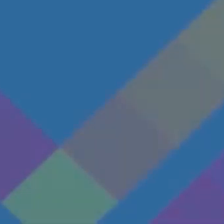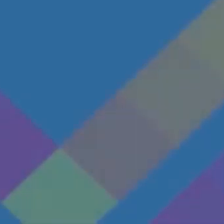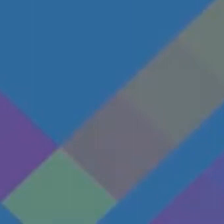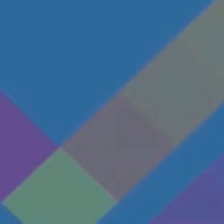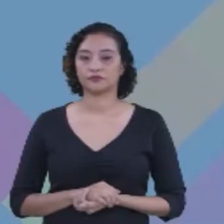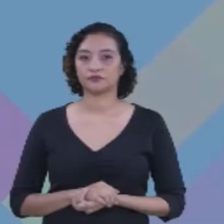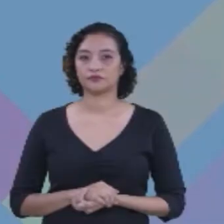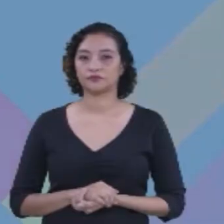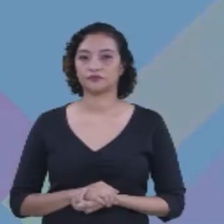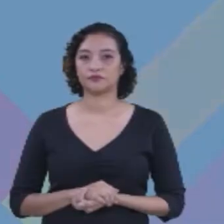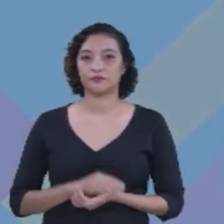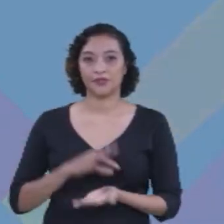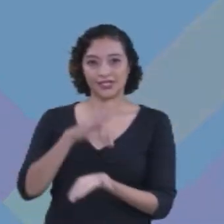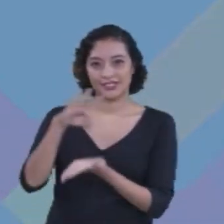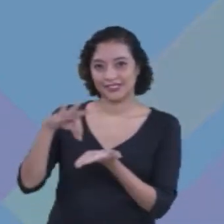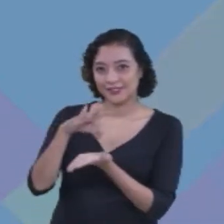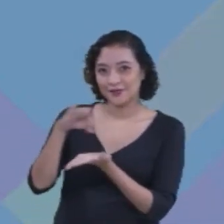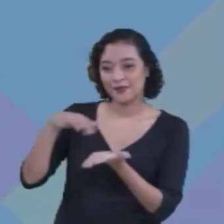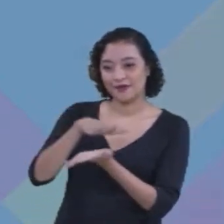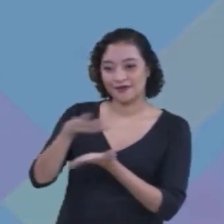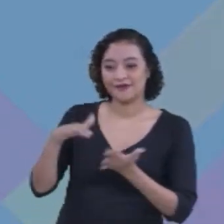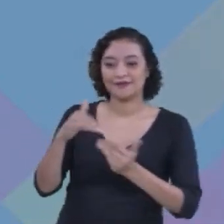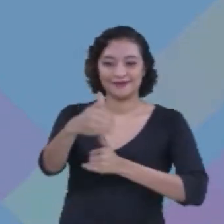Semean Class, Língua Portuguesa.